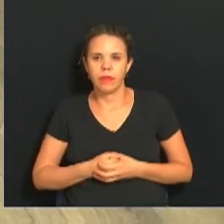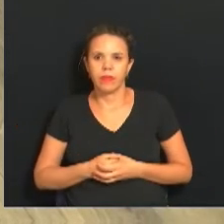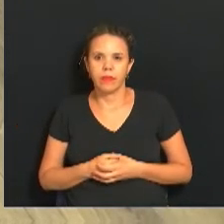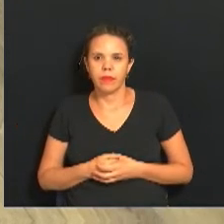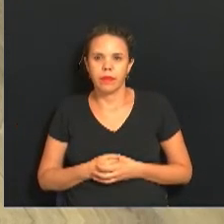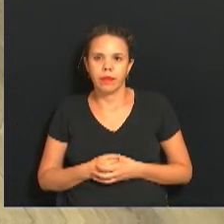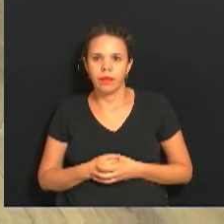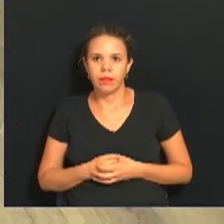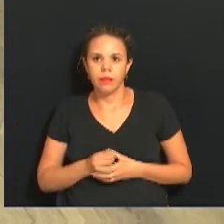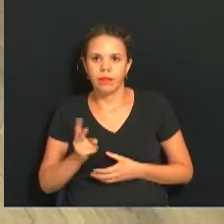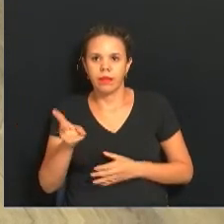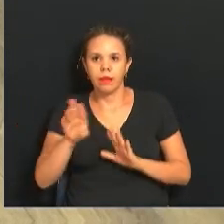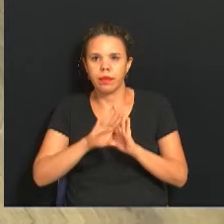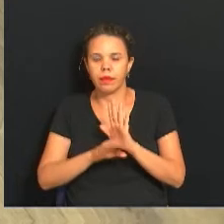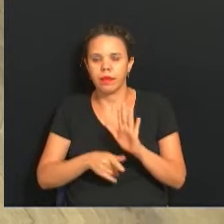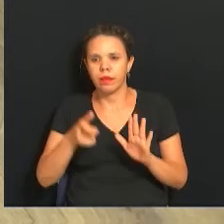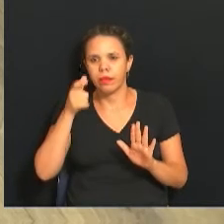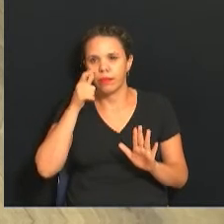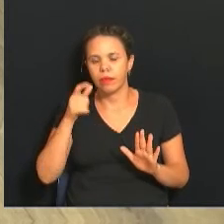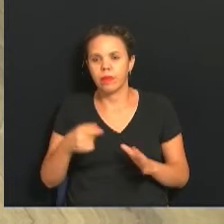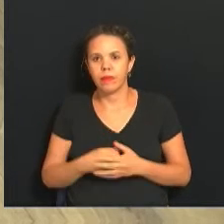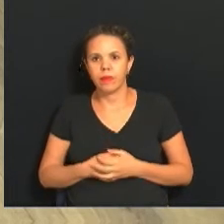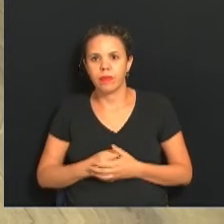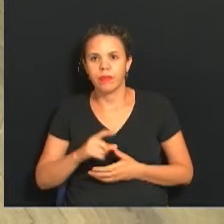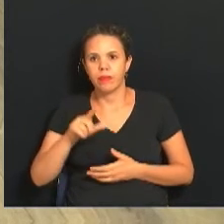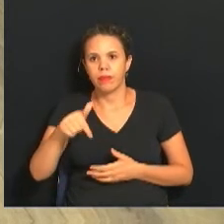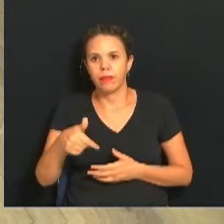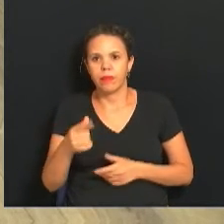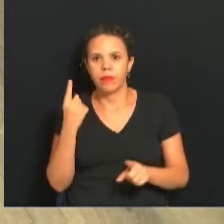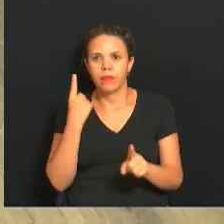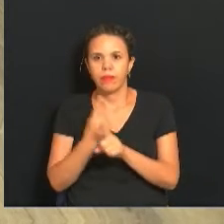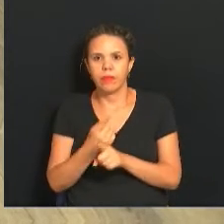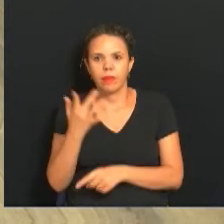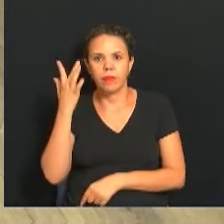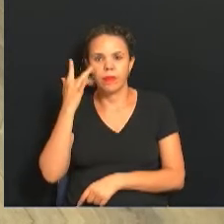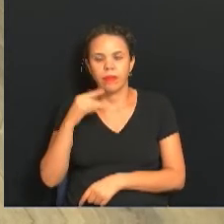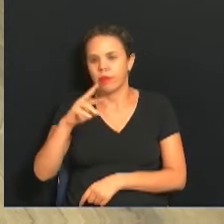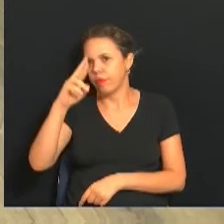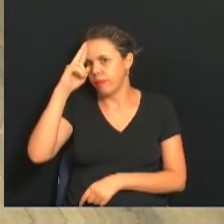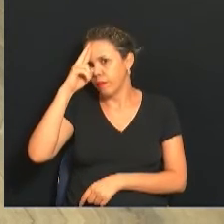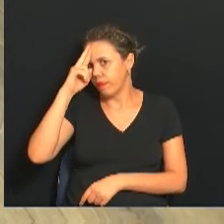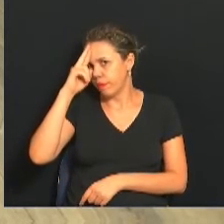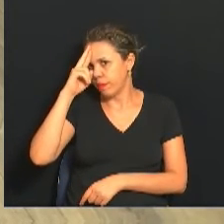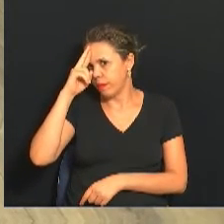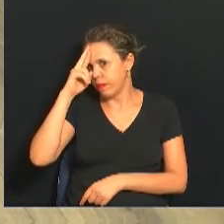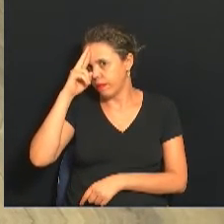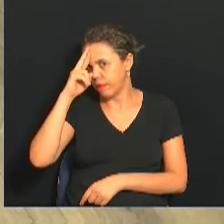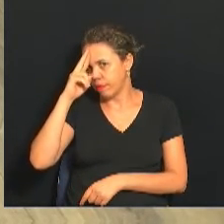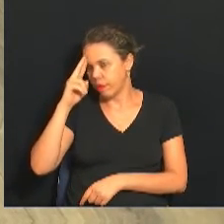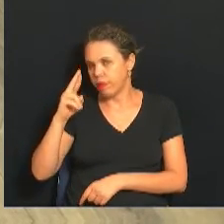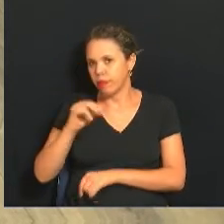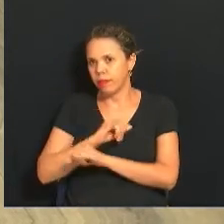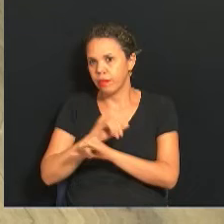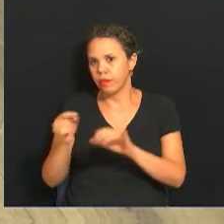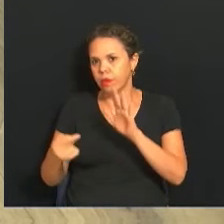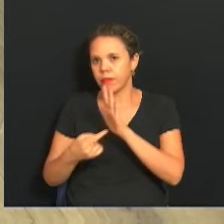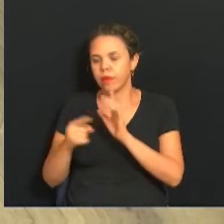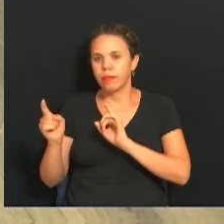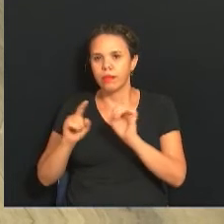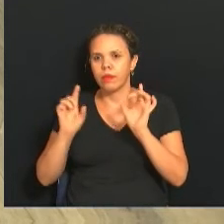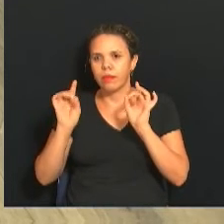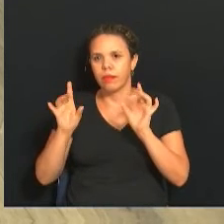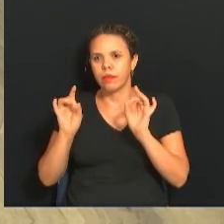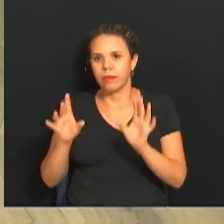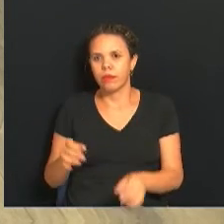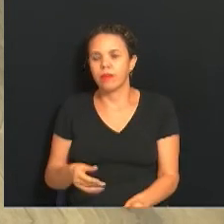audiência. Continue aqui na TV Câmara Campinas e nos vemos amanhã ao meio-dia repercutindo a reunião